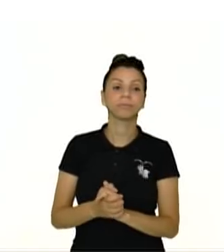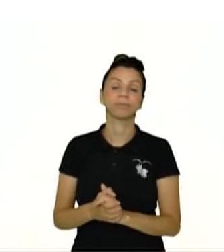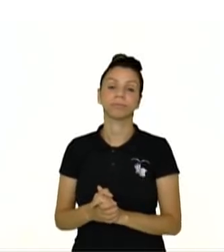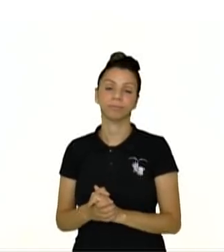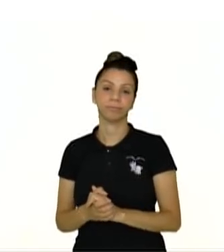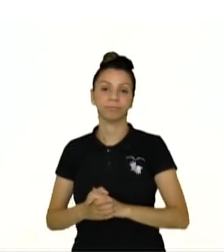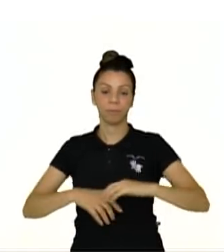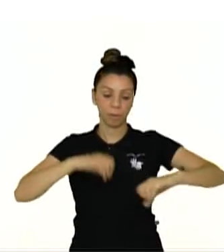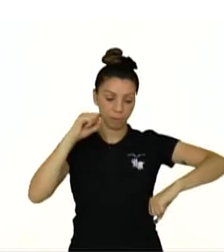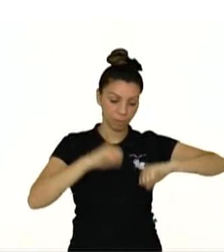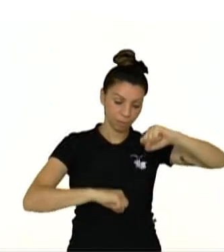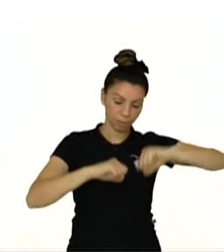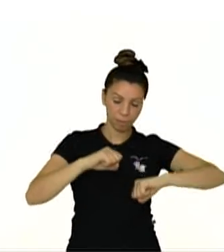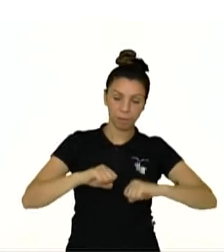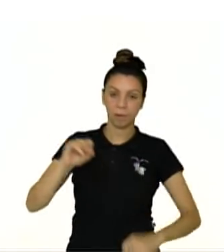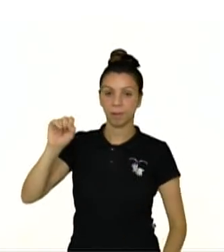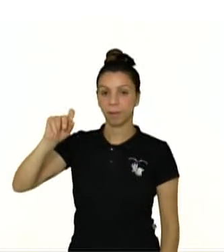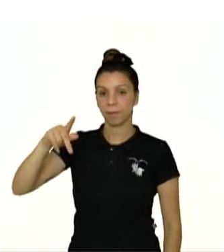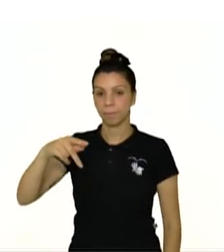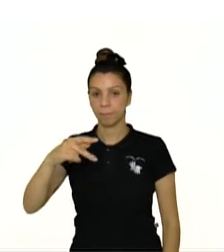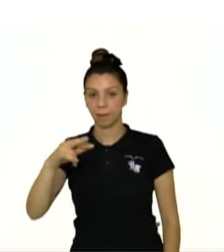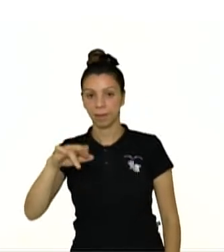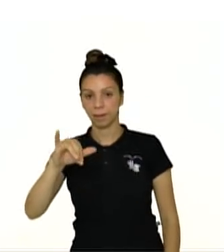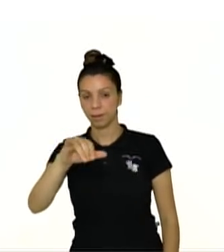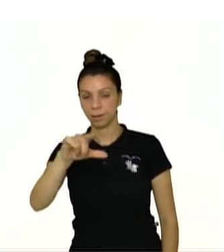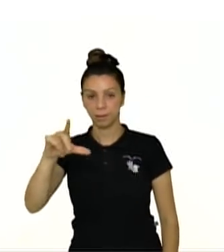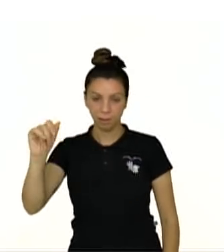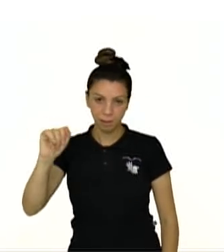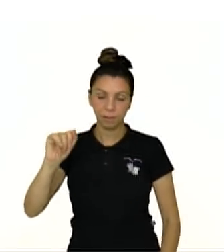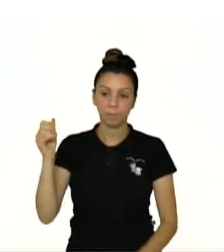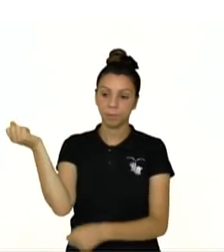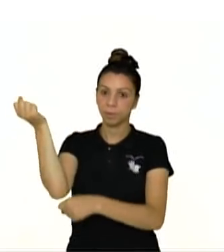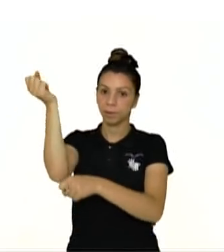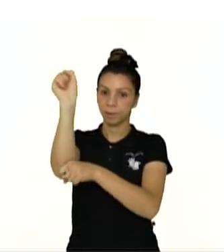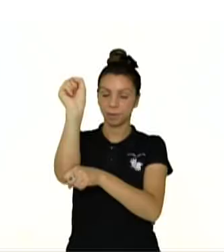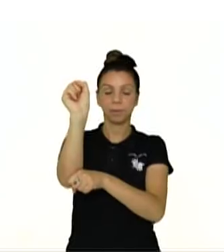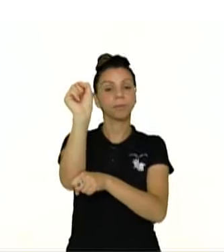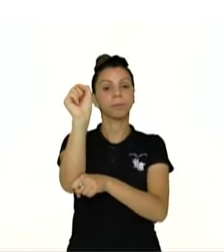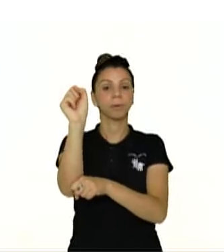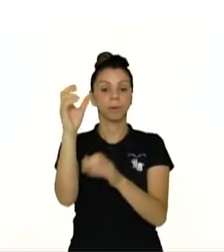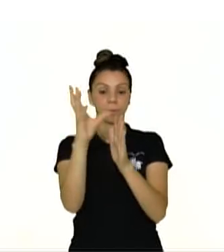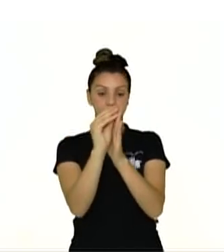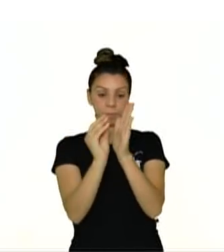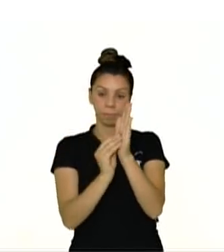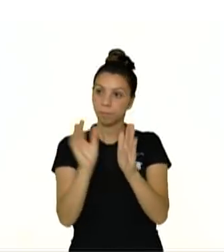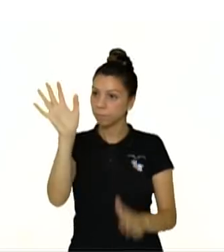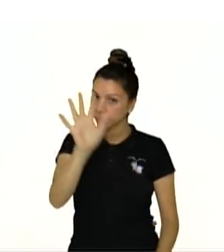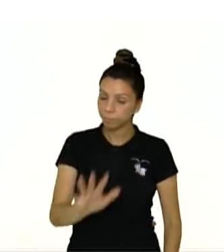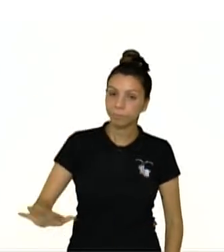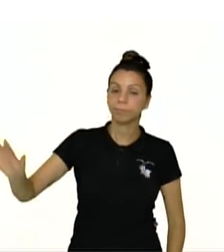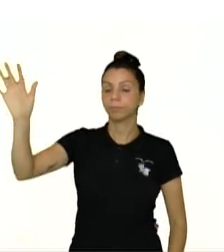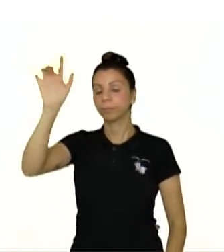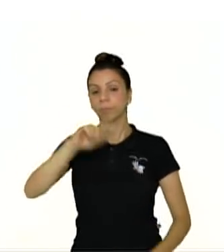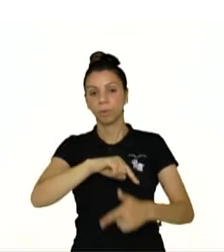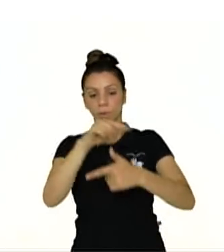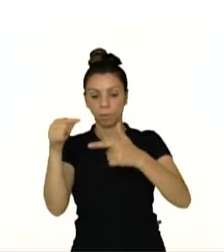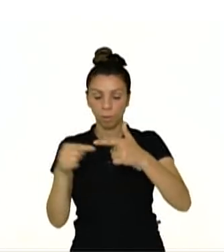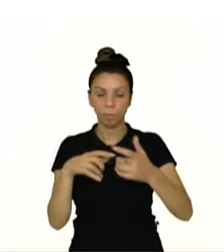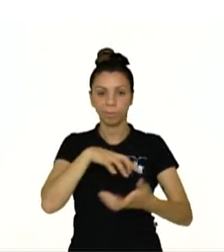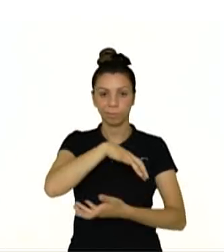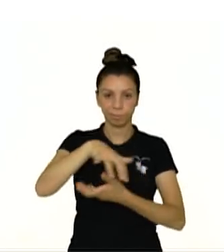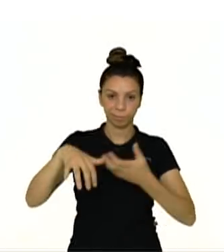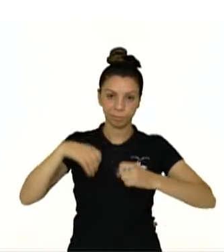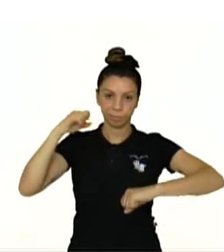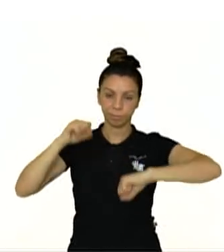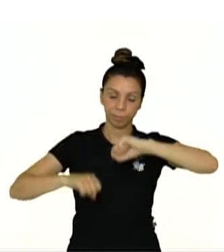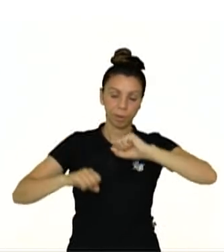Industrialização, imperialismo e resistência. Conteúdo geral, falamos da segunda Revolução Industrial, sobre o conceito de imperialismo.